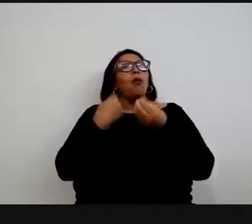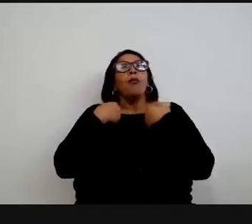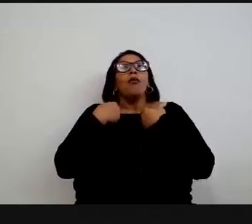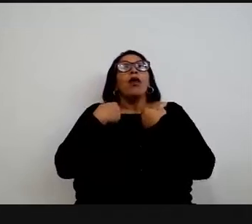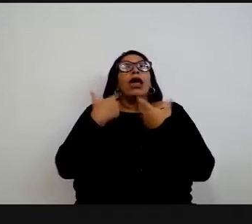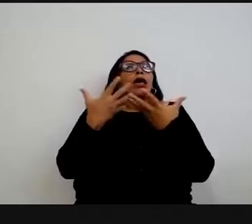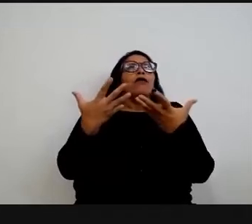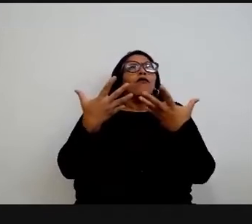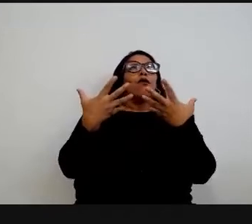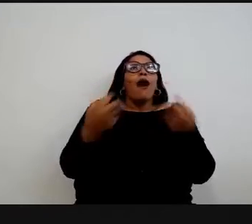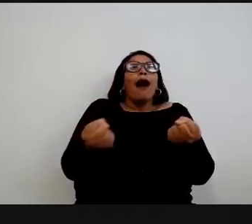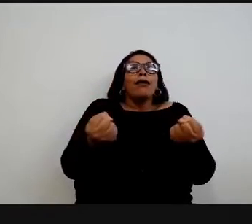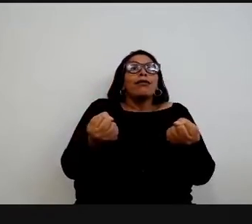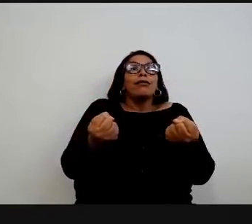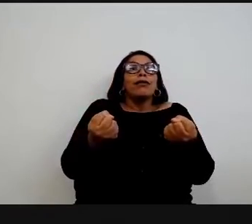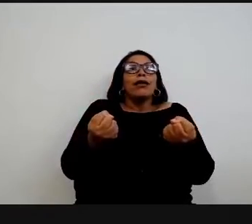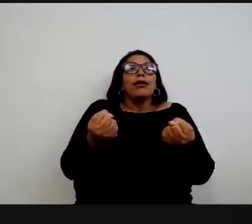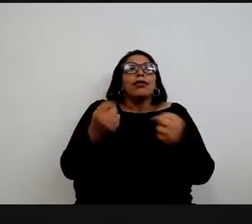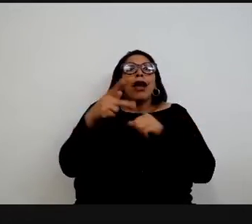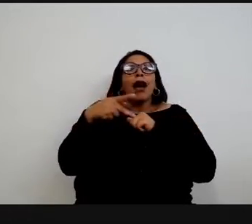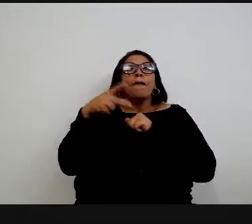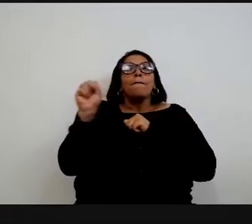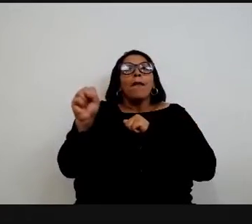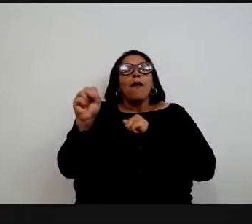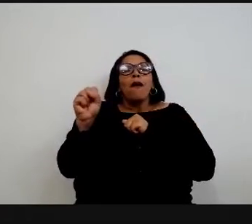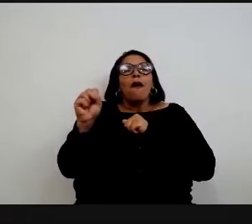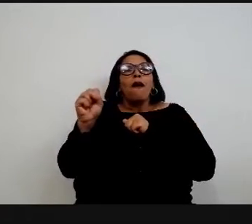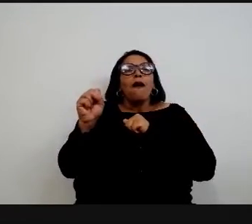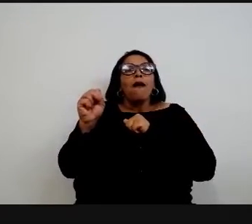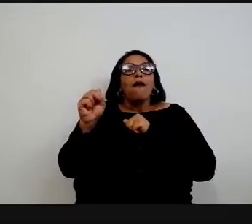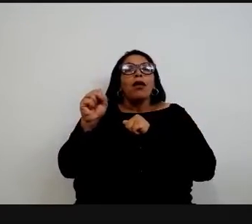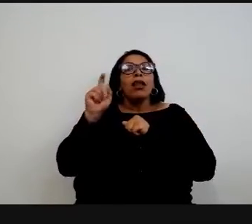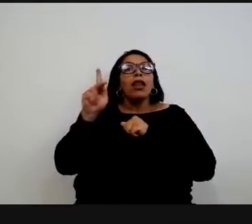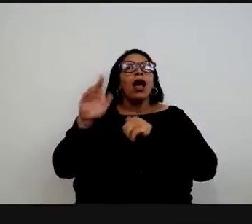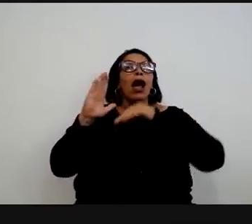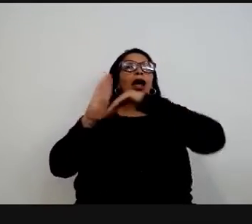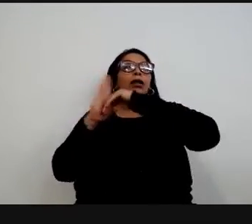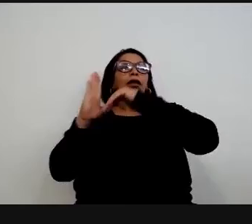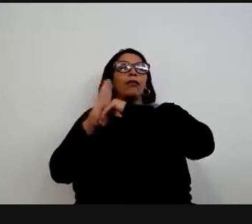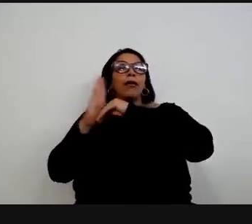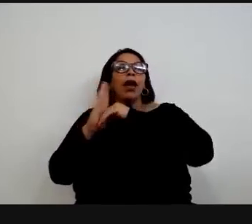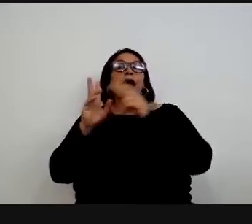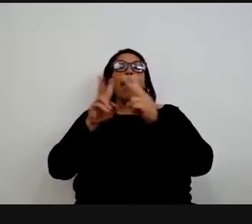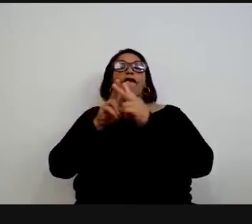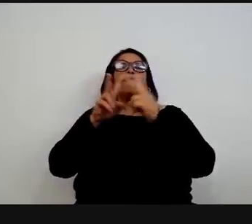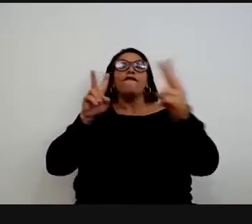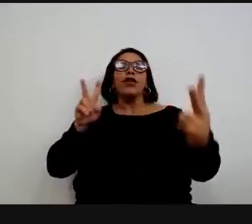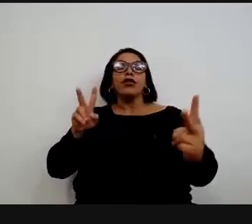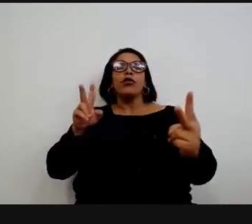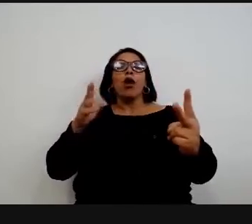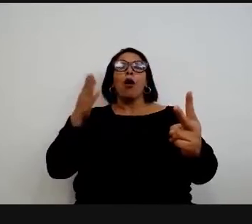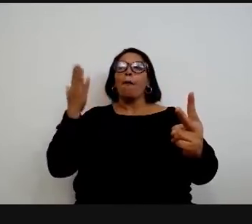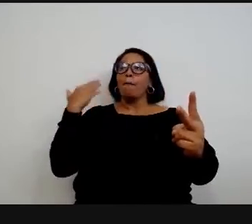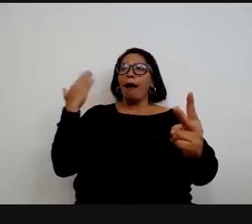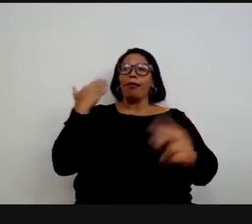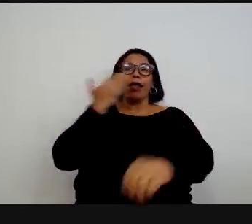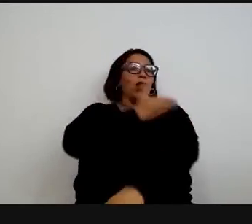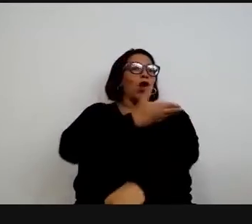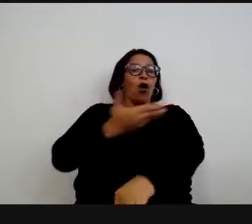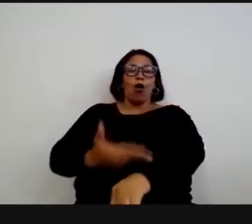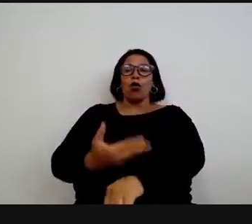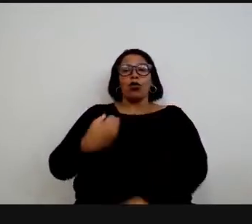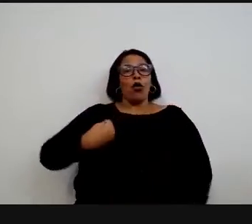que eu vou, né, dar essa pós-graduação num formato totalmente online, quando eu era